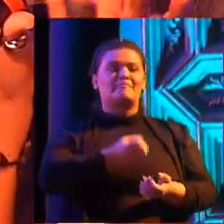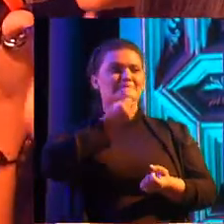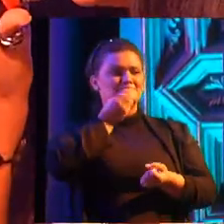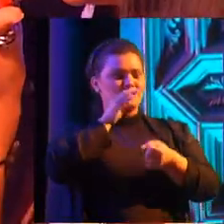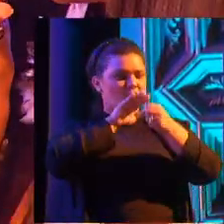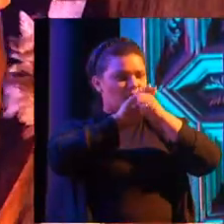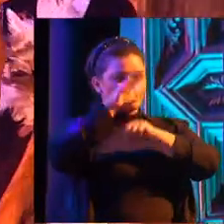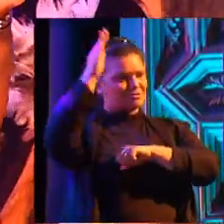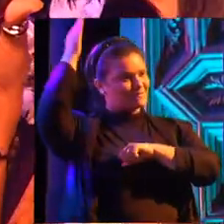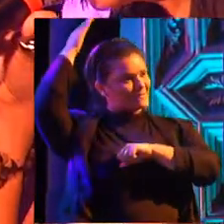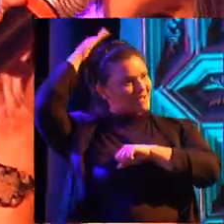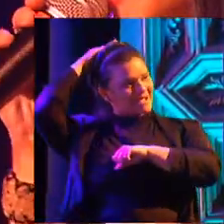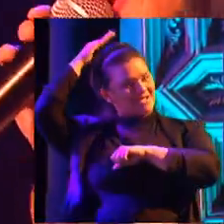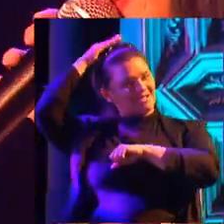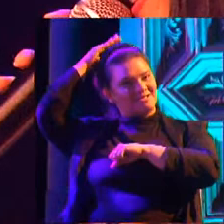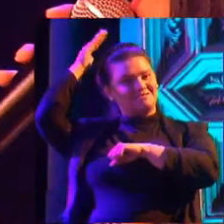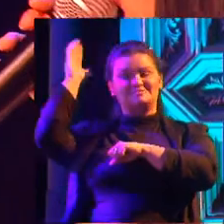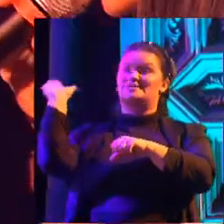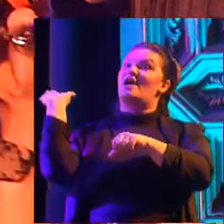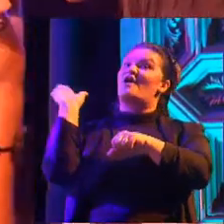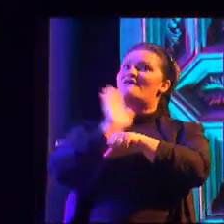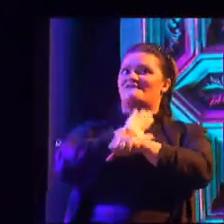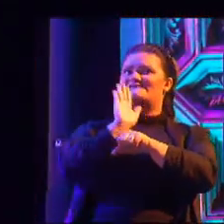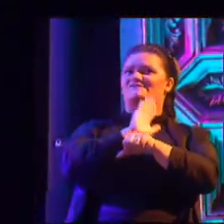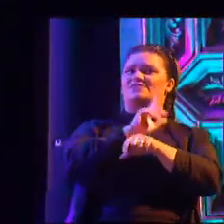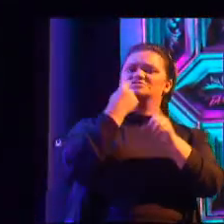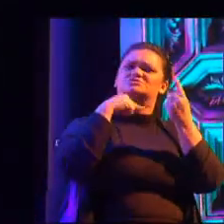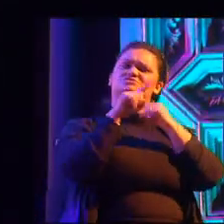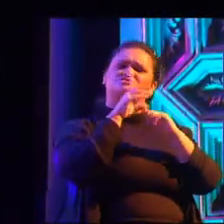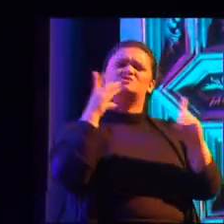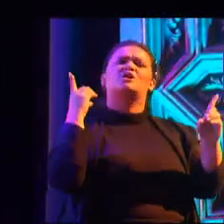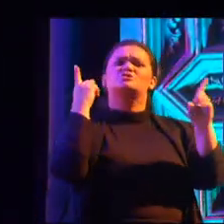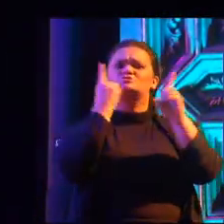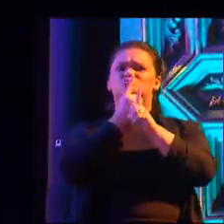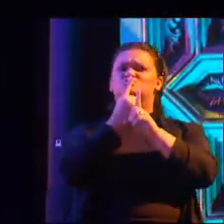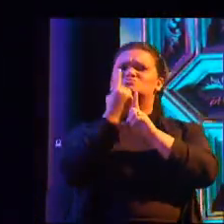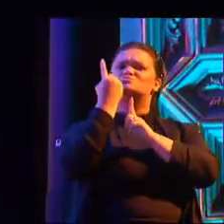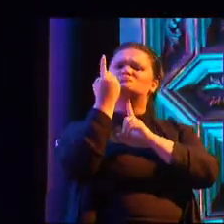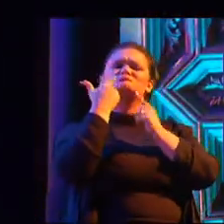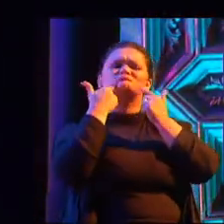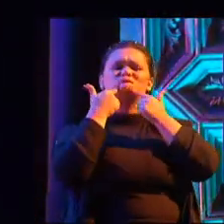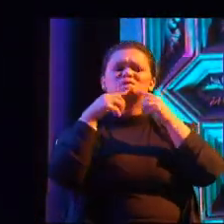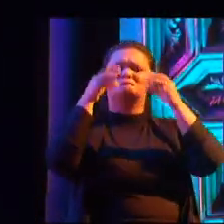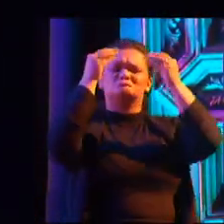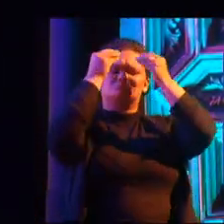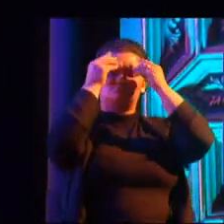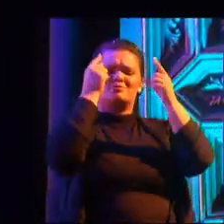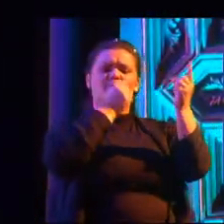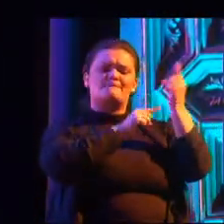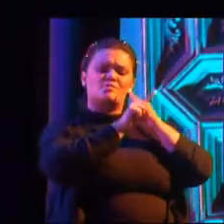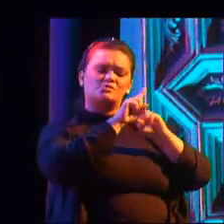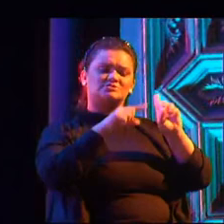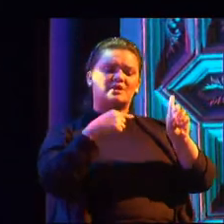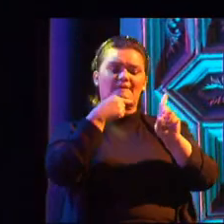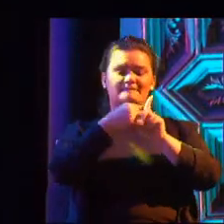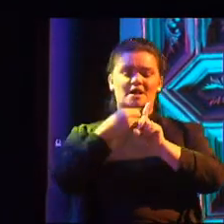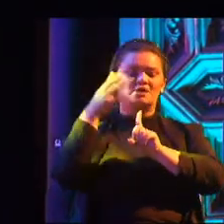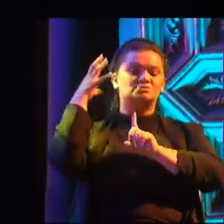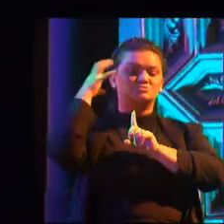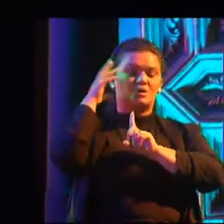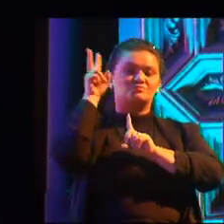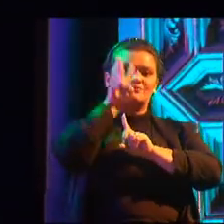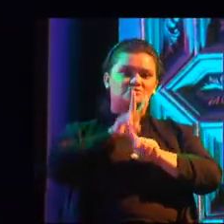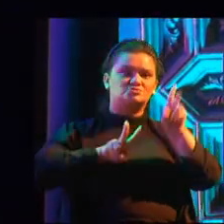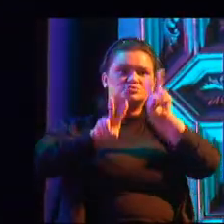Boa noite para... O videoclipe é um encontro de duas linguagens, música e o audiovisual,